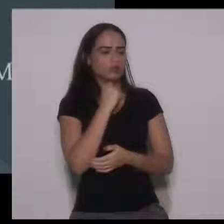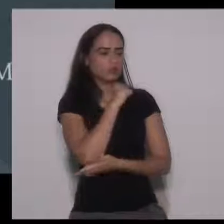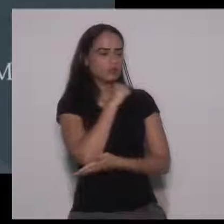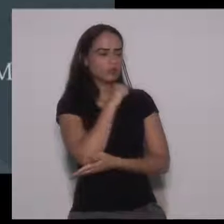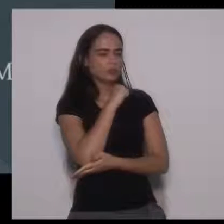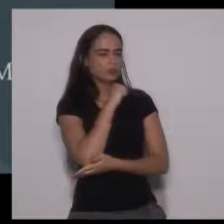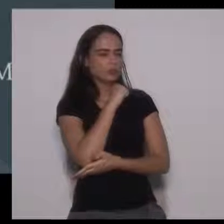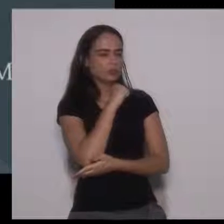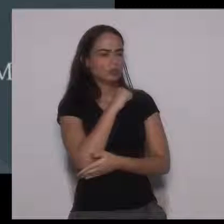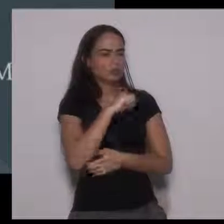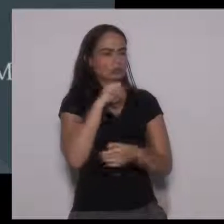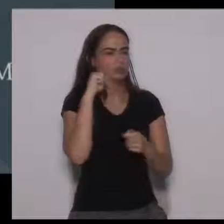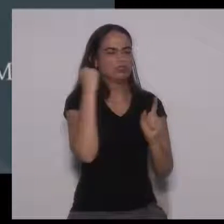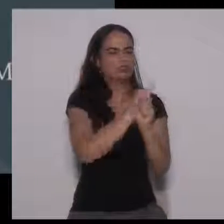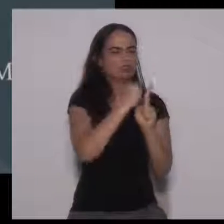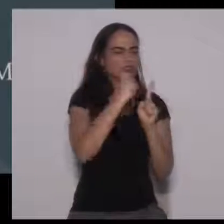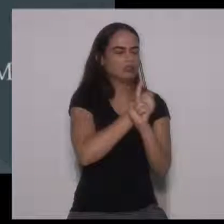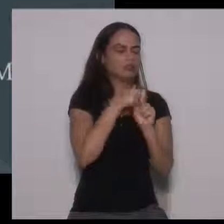mulher.